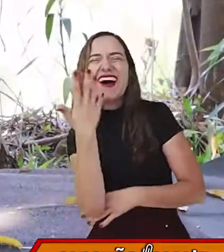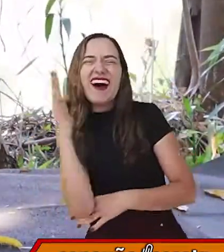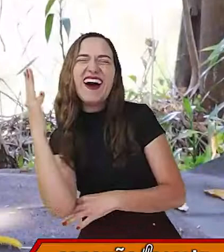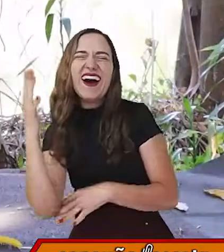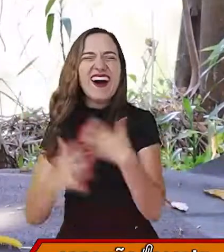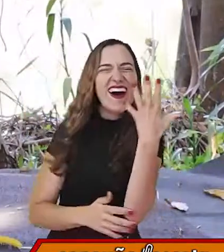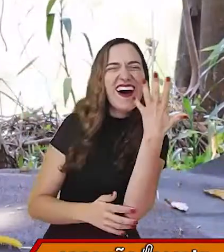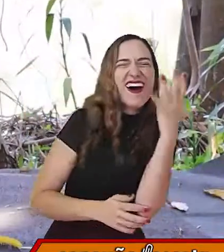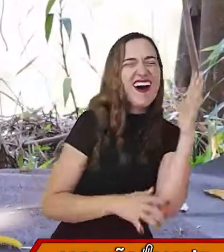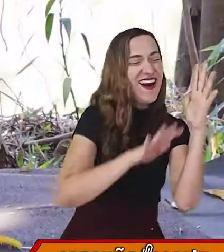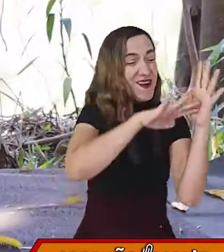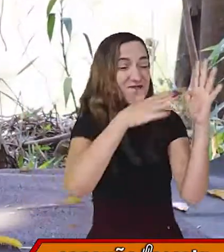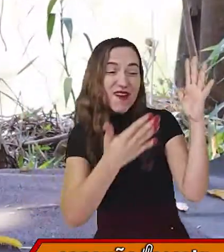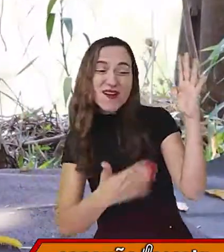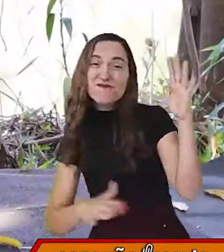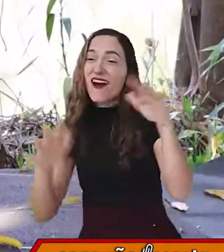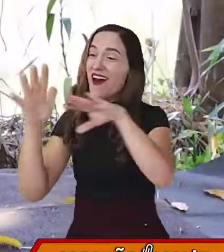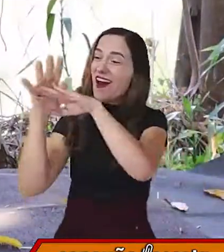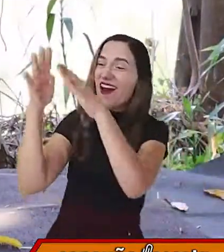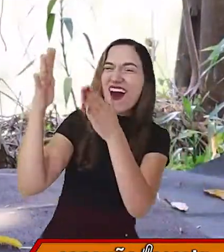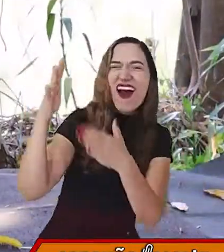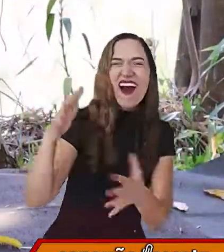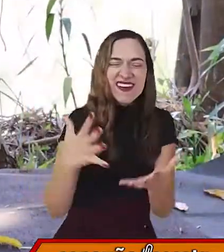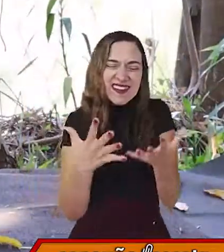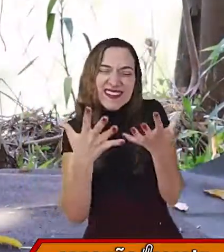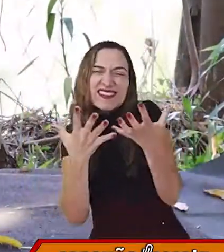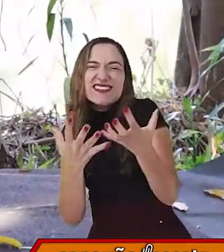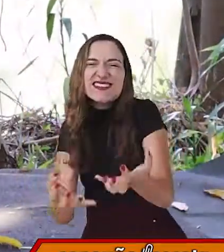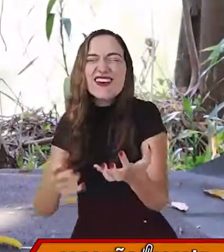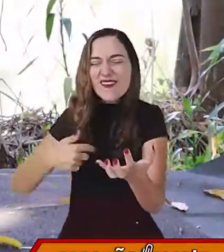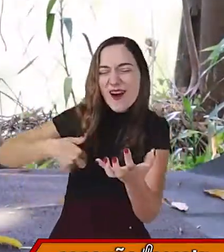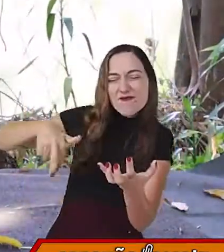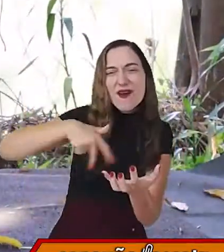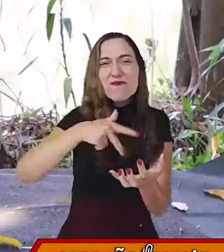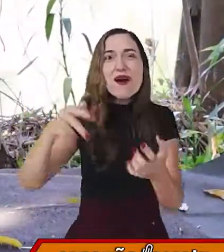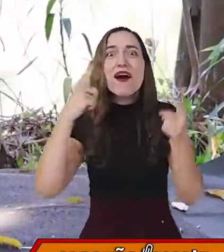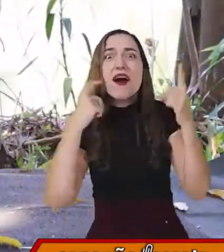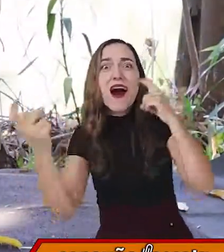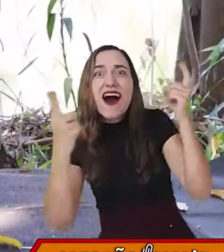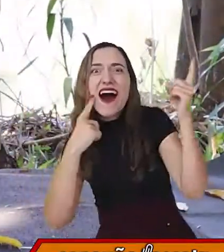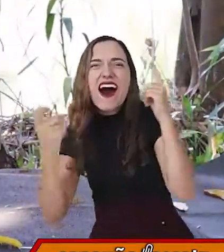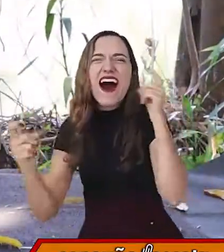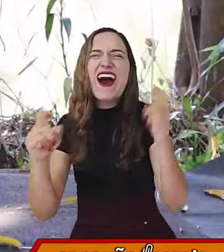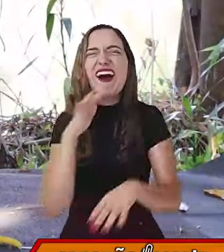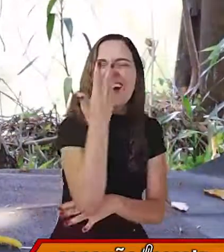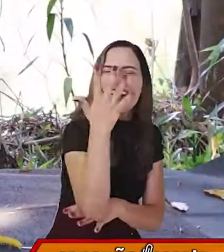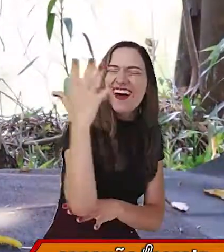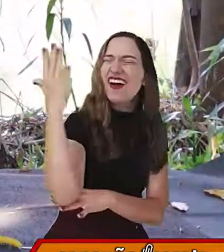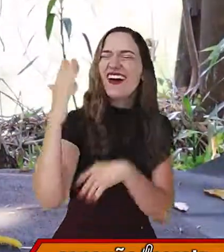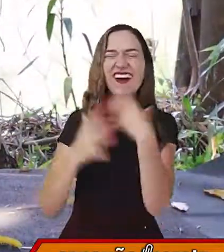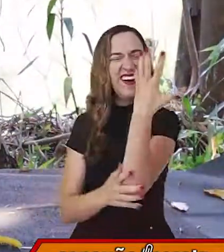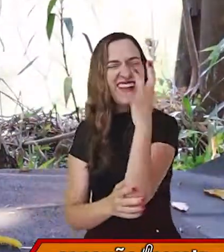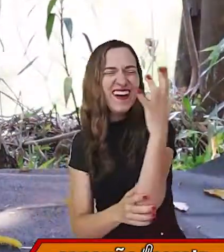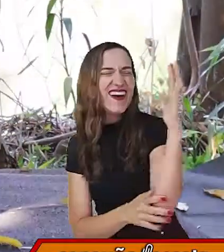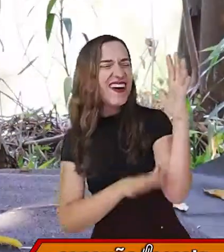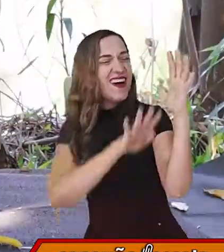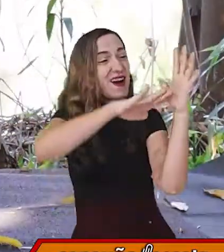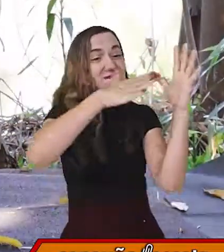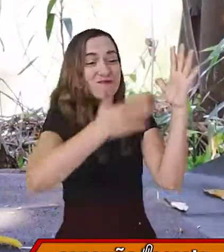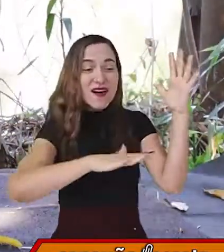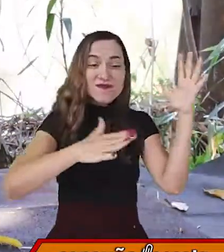Esquindolele, esquindolala, eu pisei na folha seca e fui fazer chuechuá.